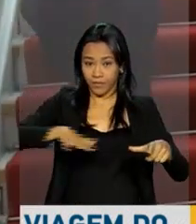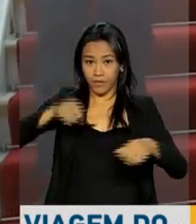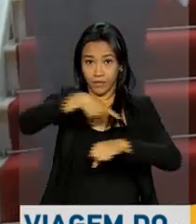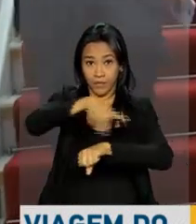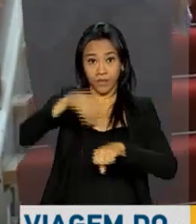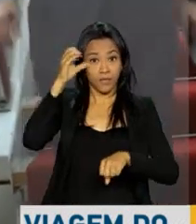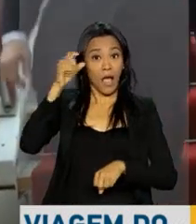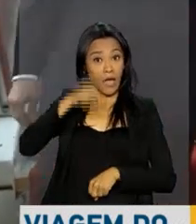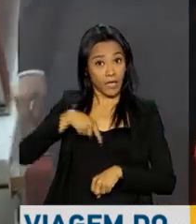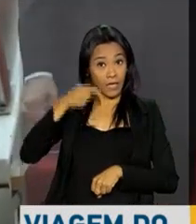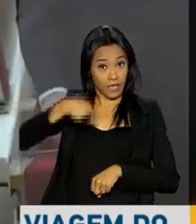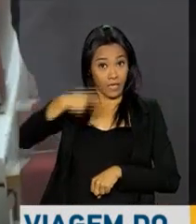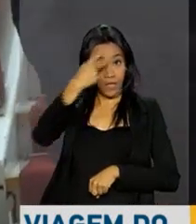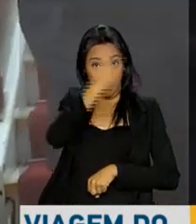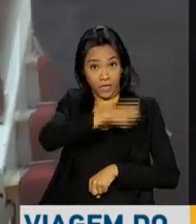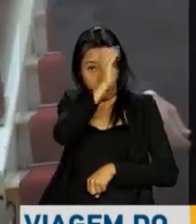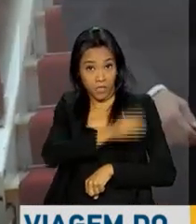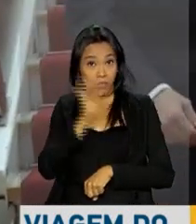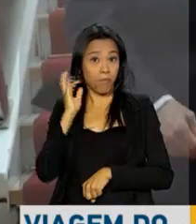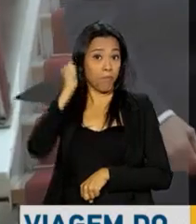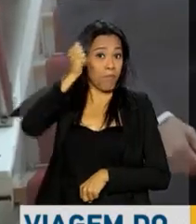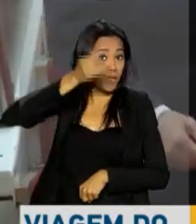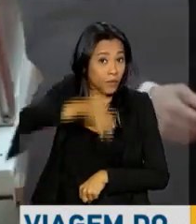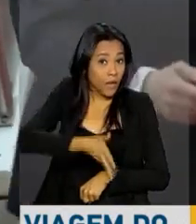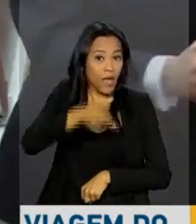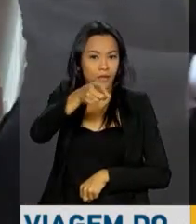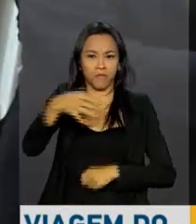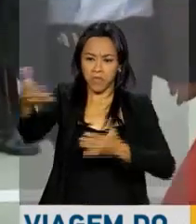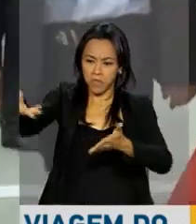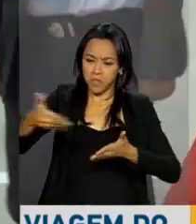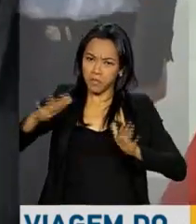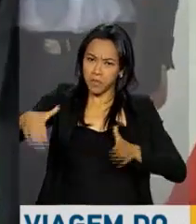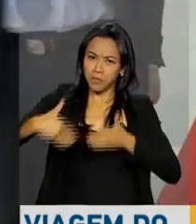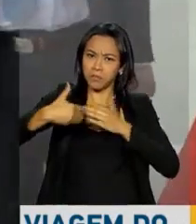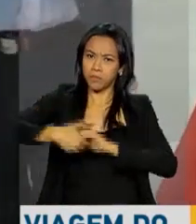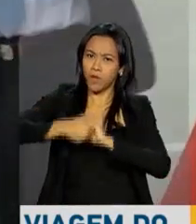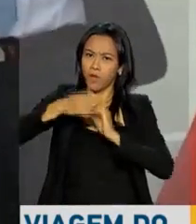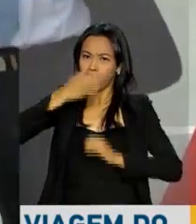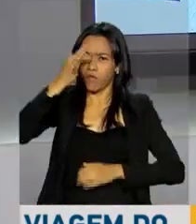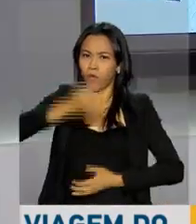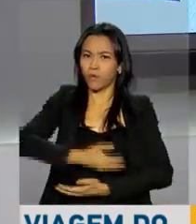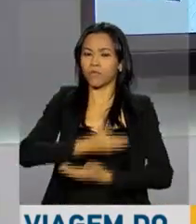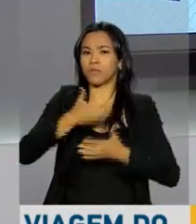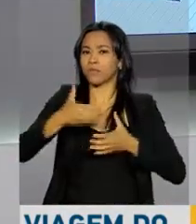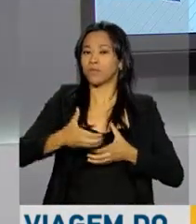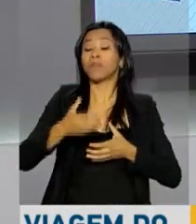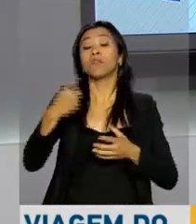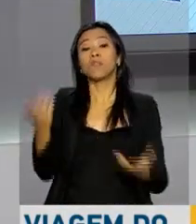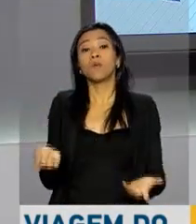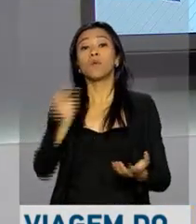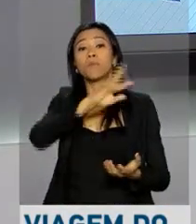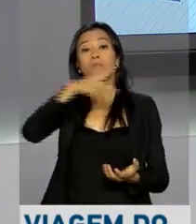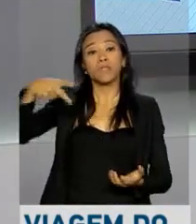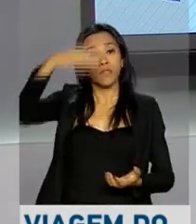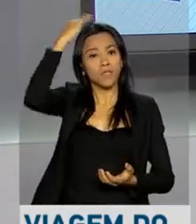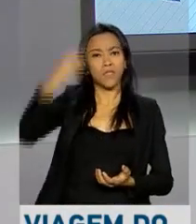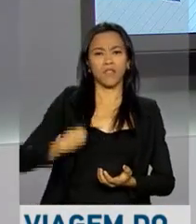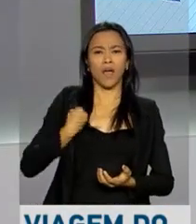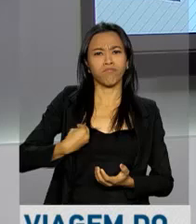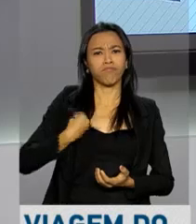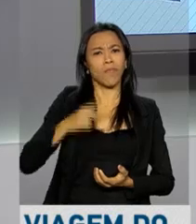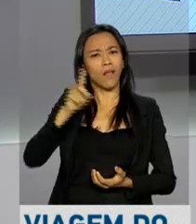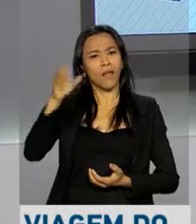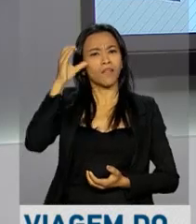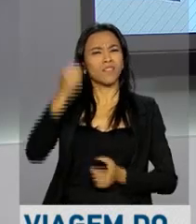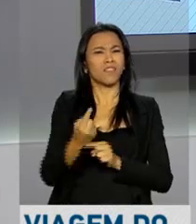aqui no Brasil. Temer foi recebido com flores e honras militares no aeroporto da cidade. O presidente está na China desde